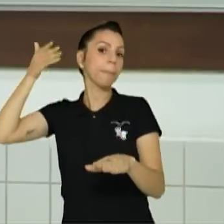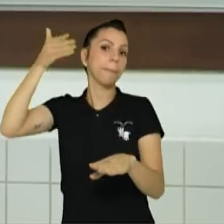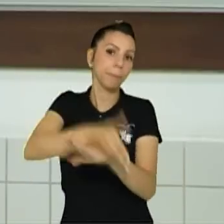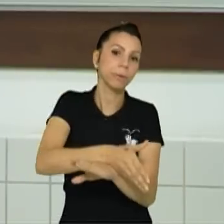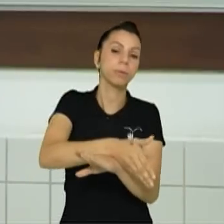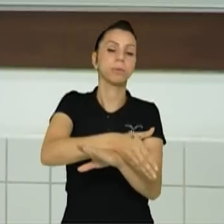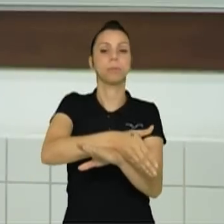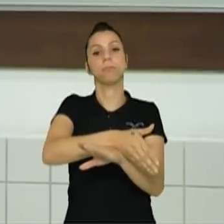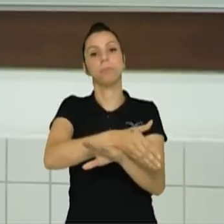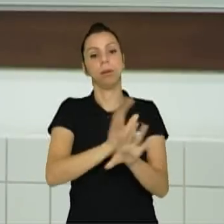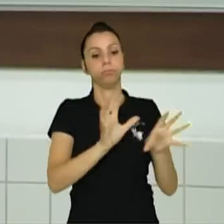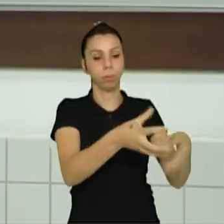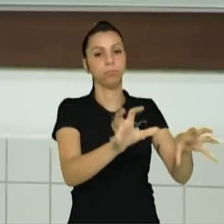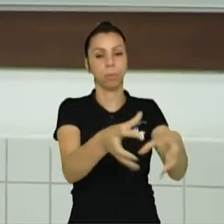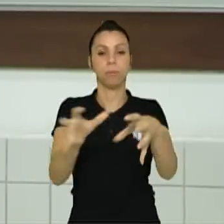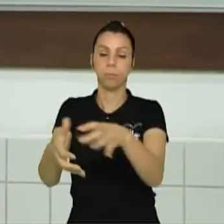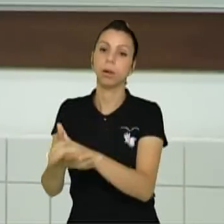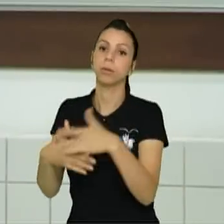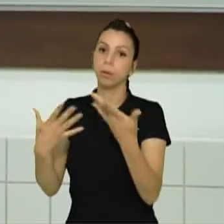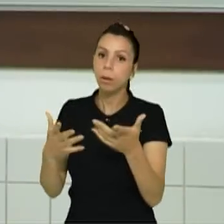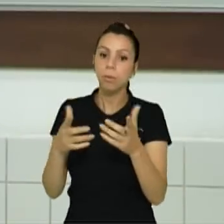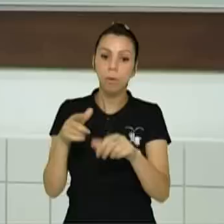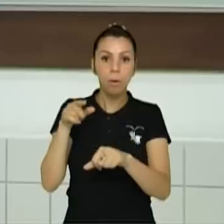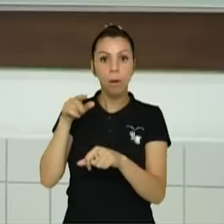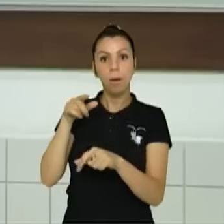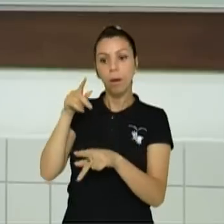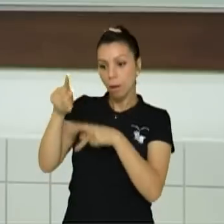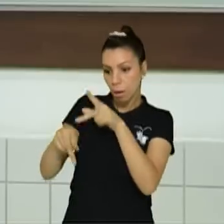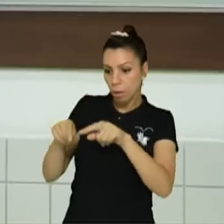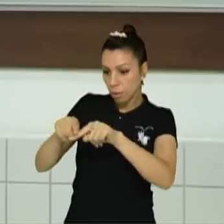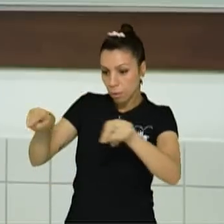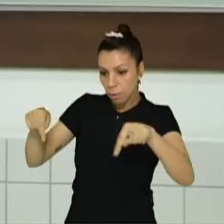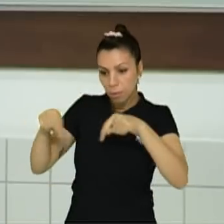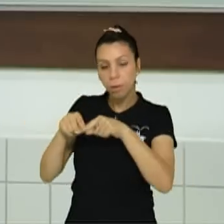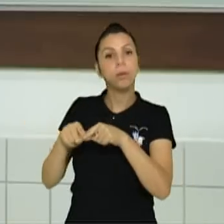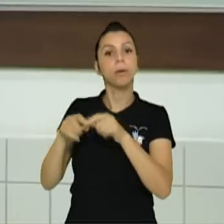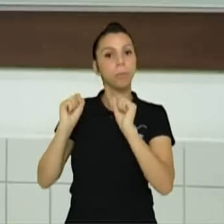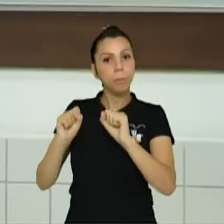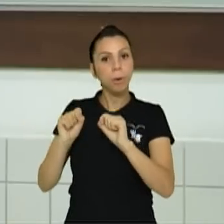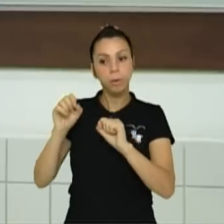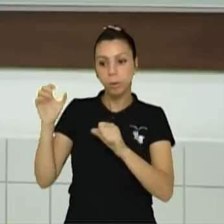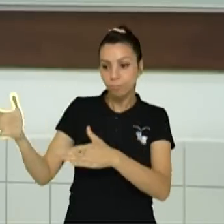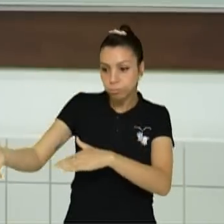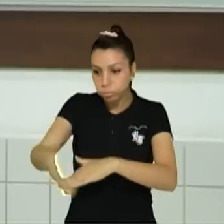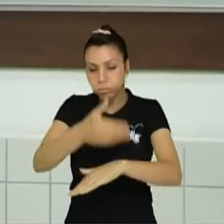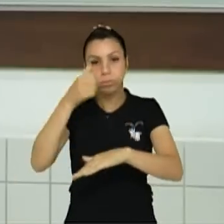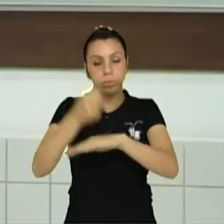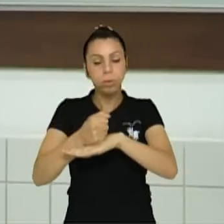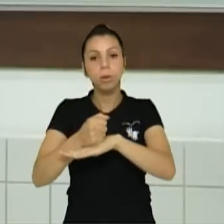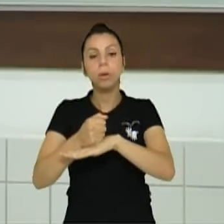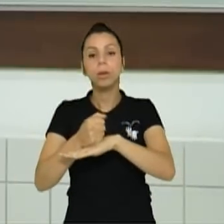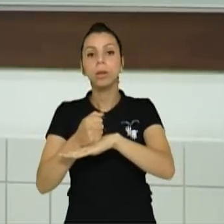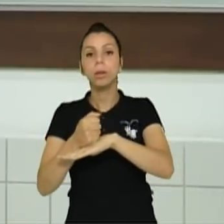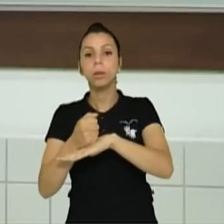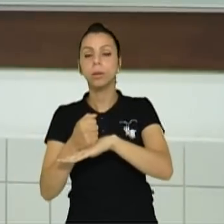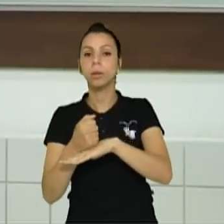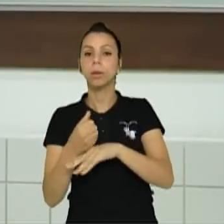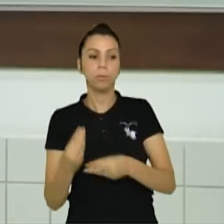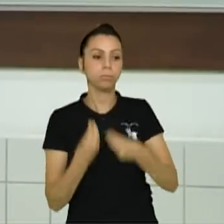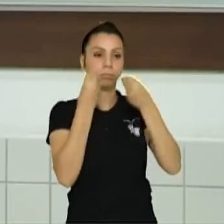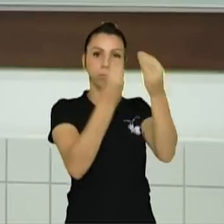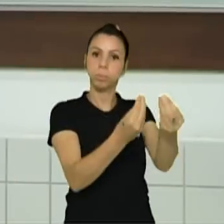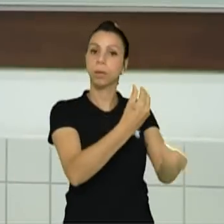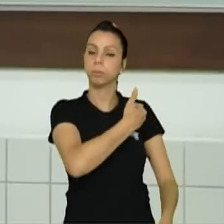povos poderia ser tomada, retirada deles e transferida para o governo imperial brasileiro. Então o que vai